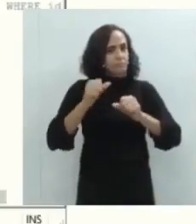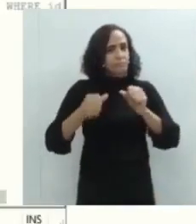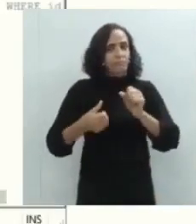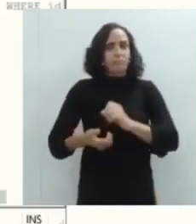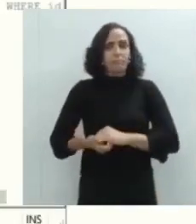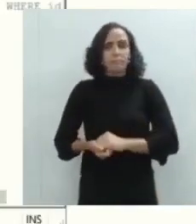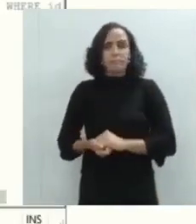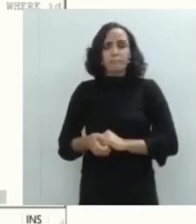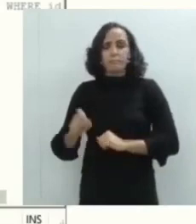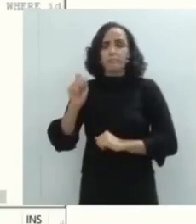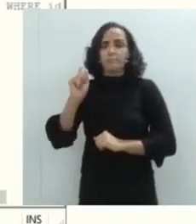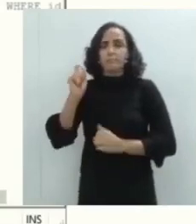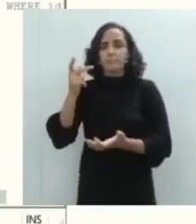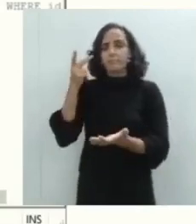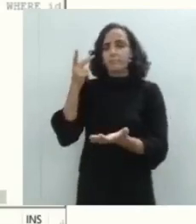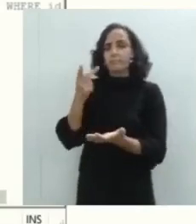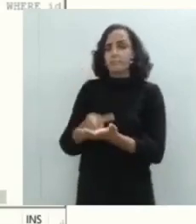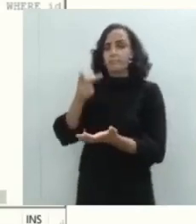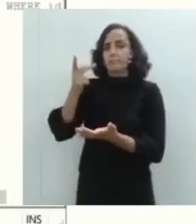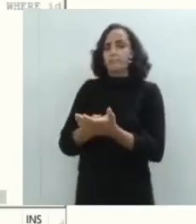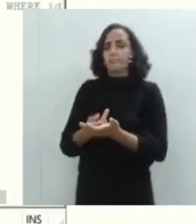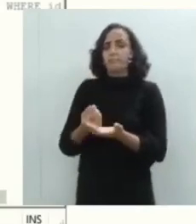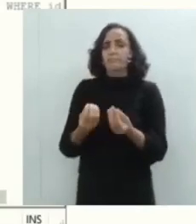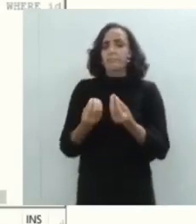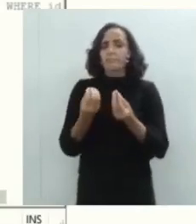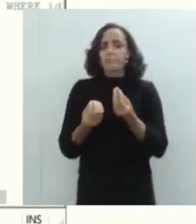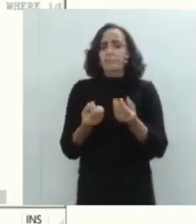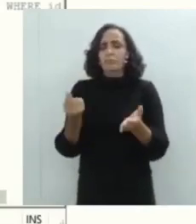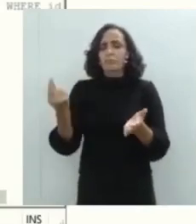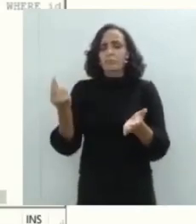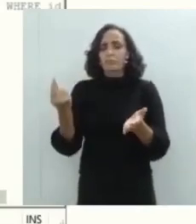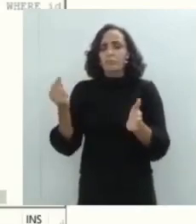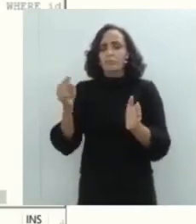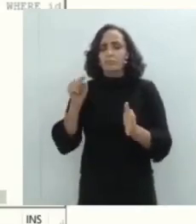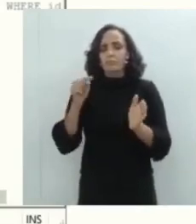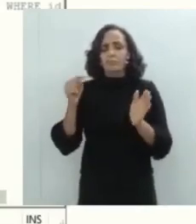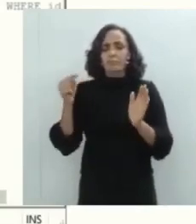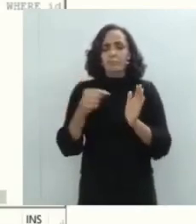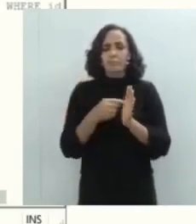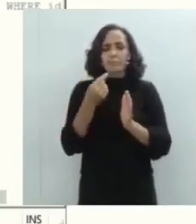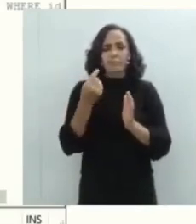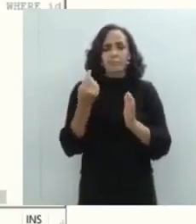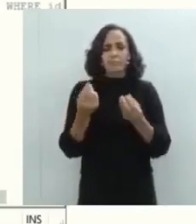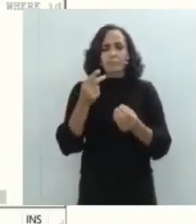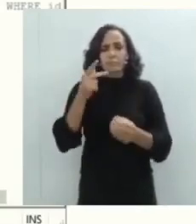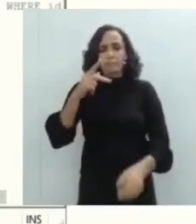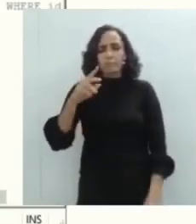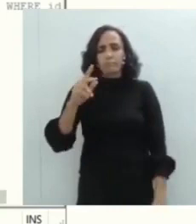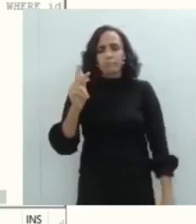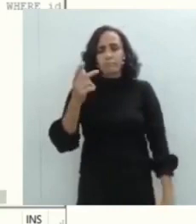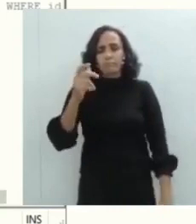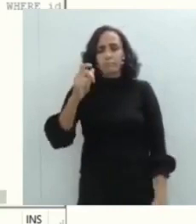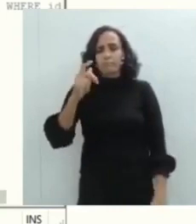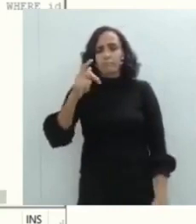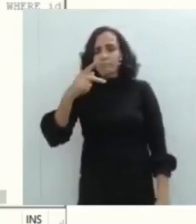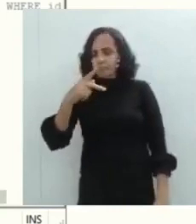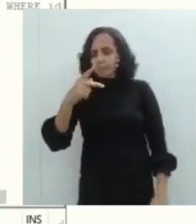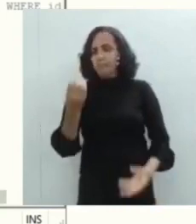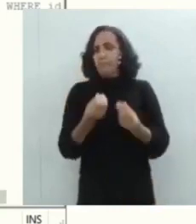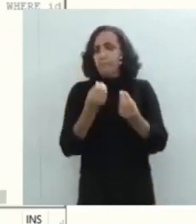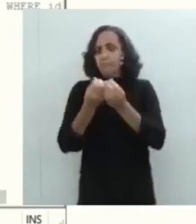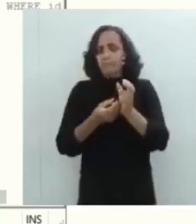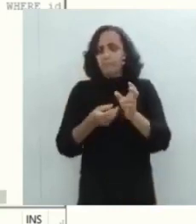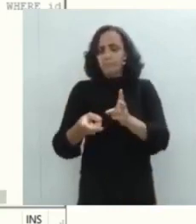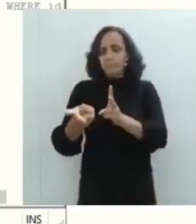Voltando aqui, o que é que o alterar.php faz? Ele captura as informações